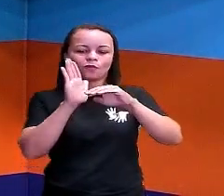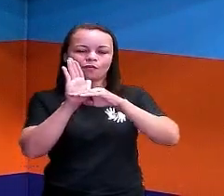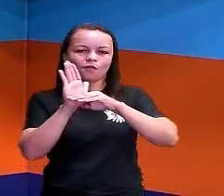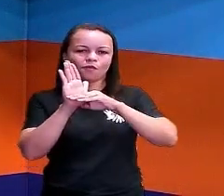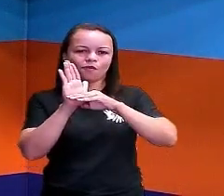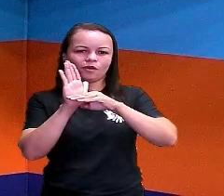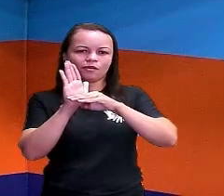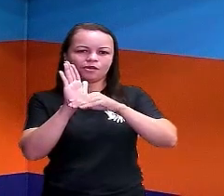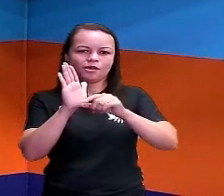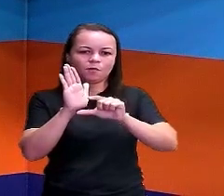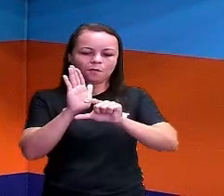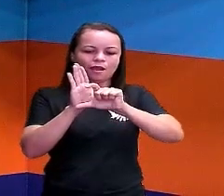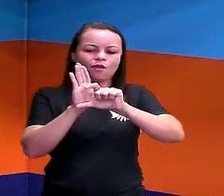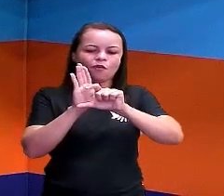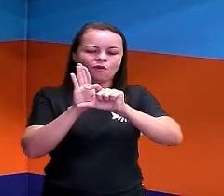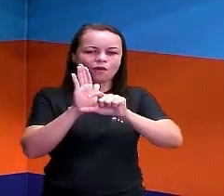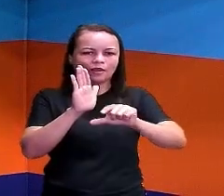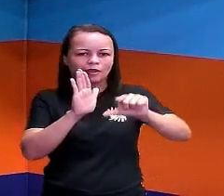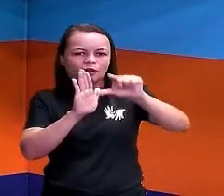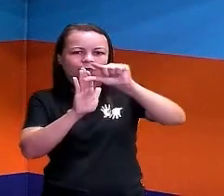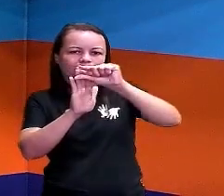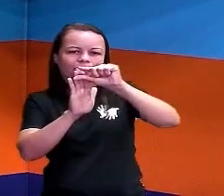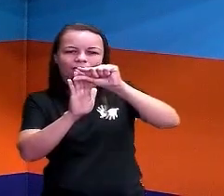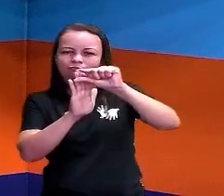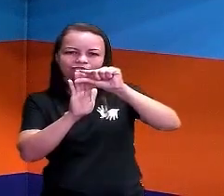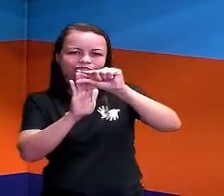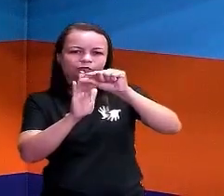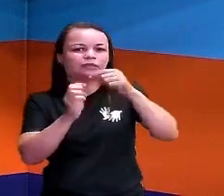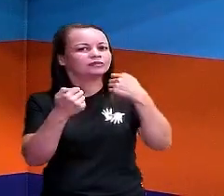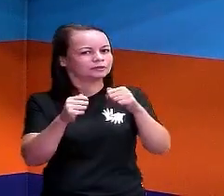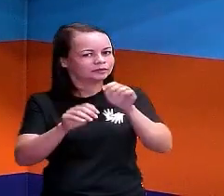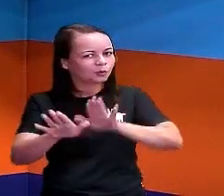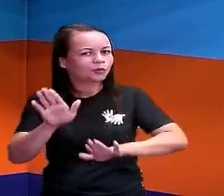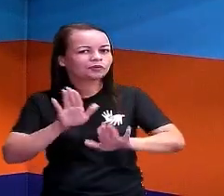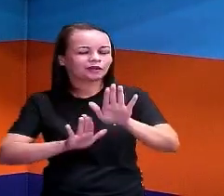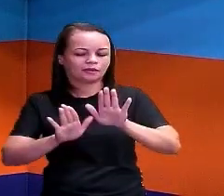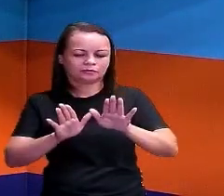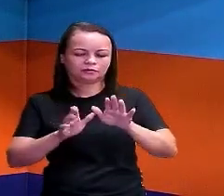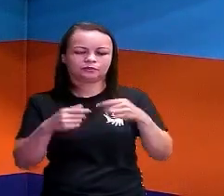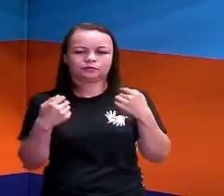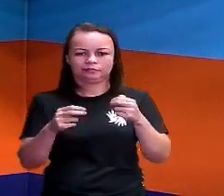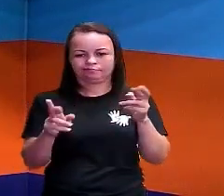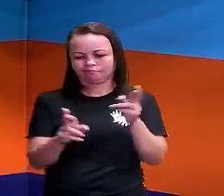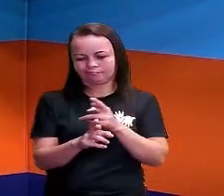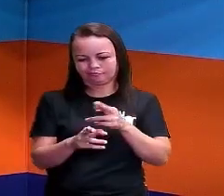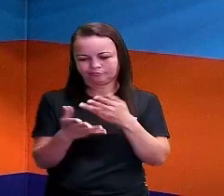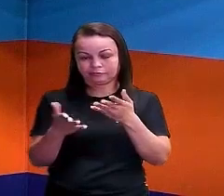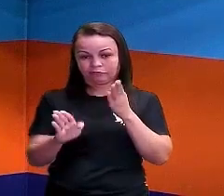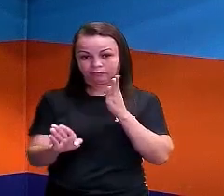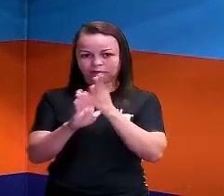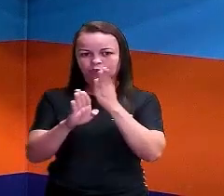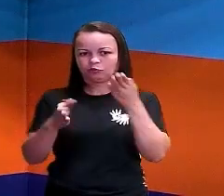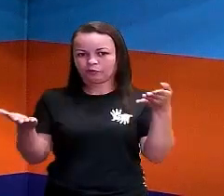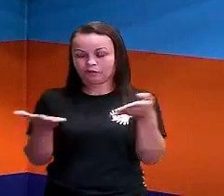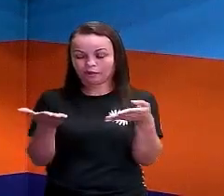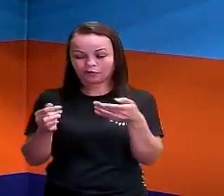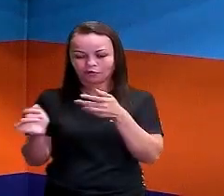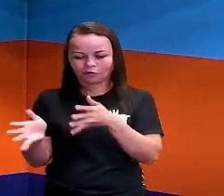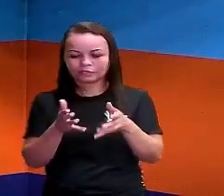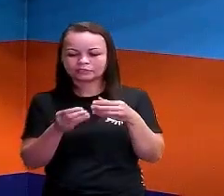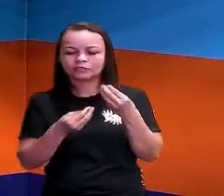e do número menor ser o subtraindo, né? Então, eu preciso aí ter essa relação. Então, vamos descobrir quanto